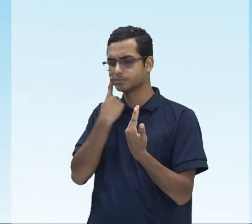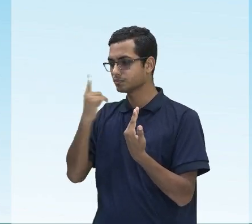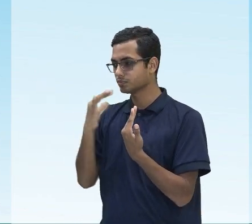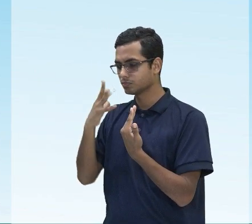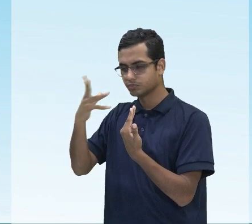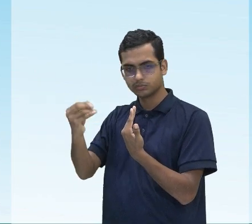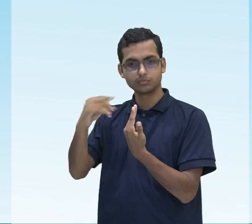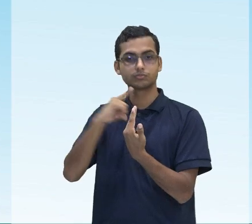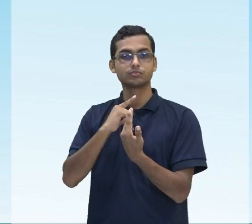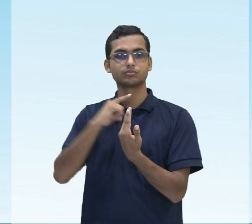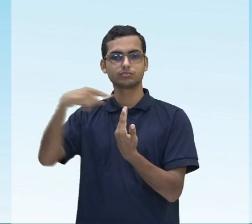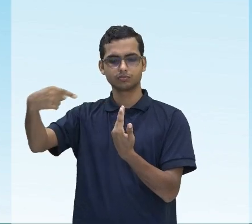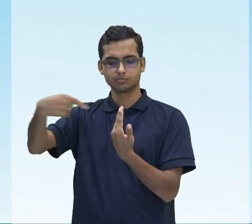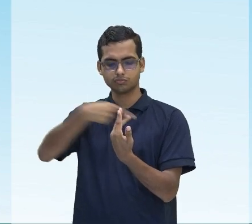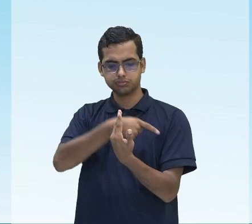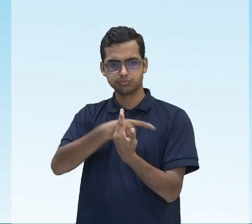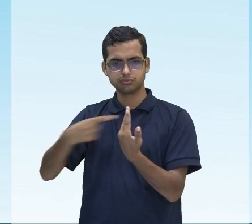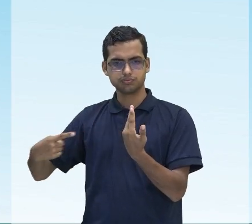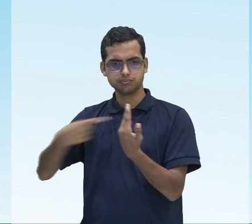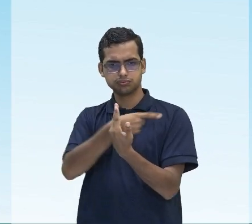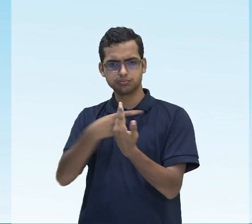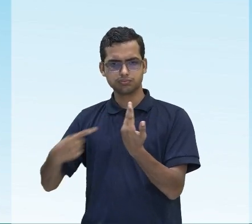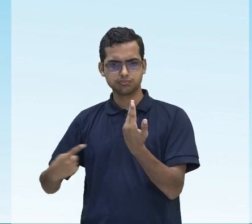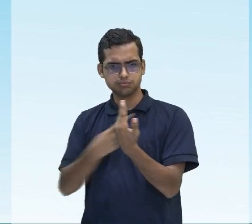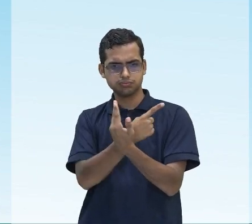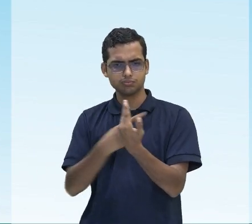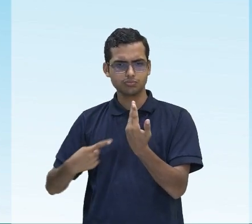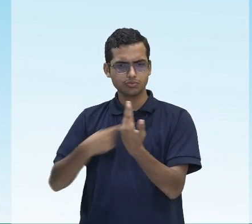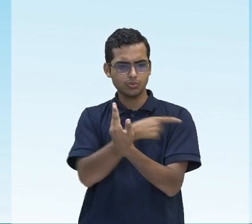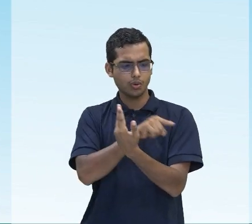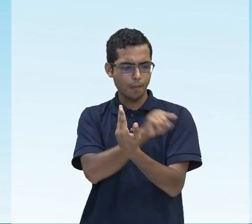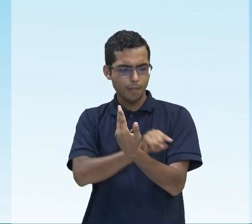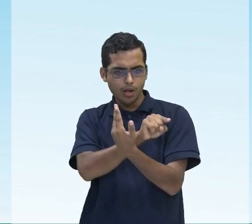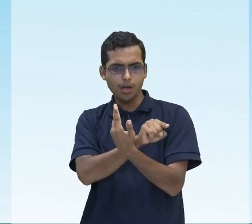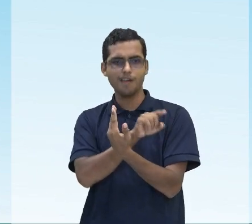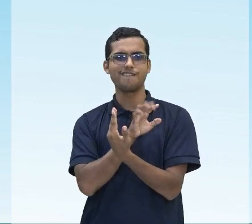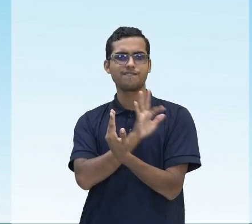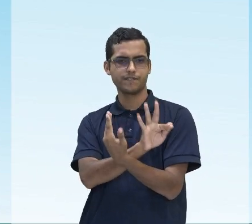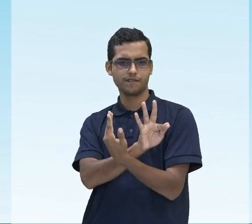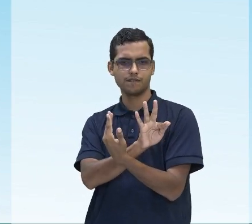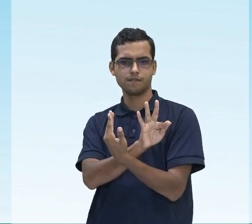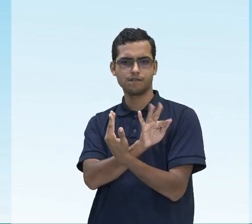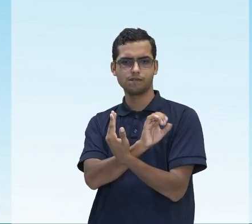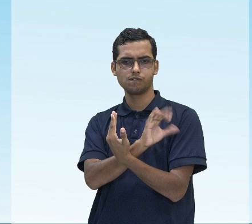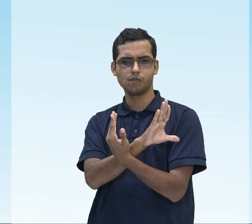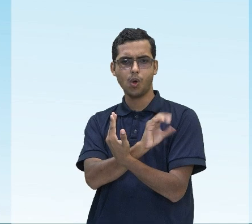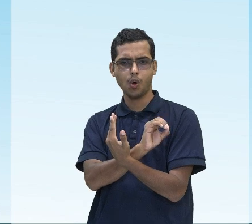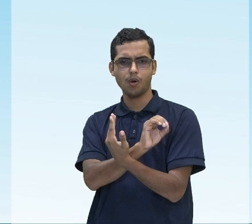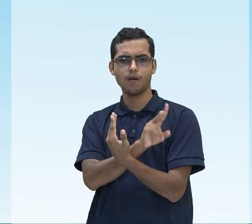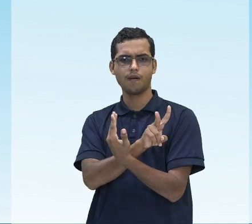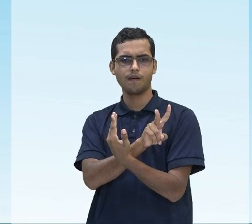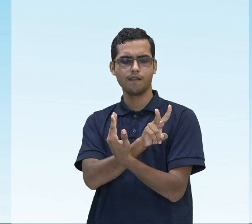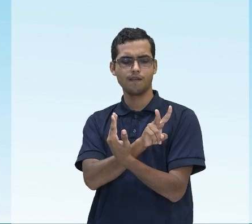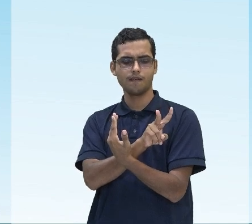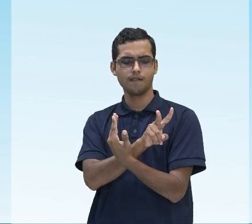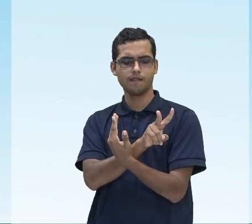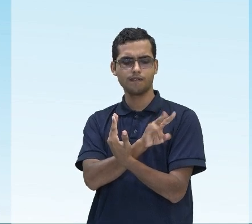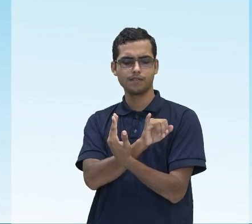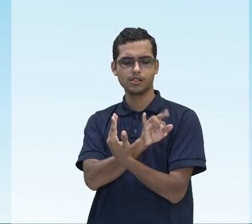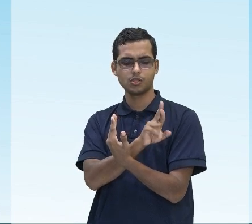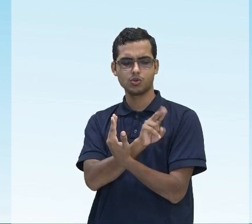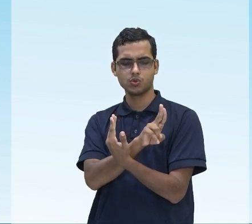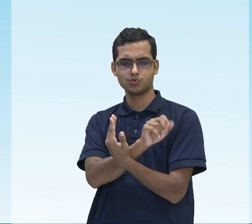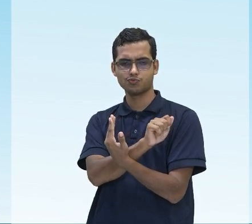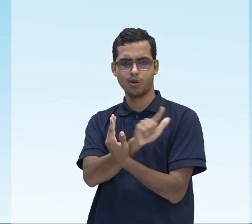só. Todos os prolongamentos dos raios refletidos vão passar pelo foco.